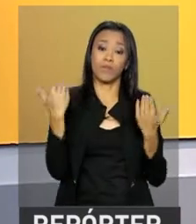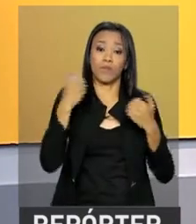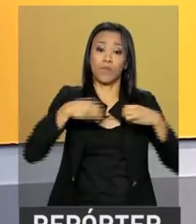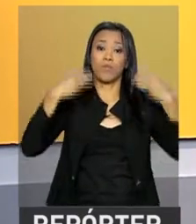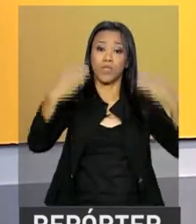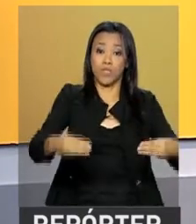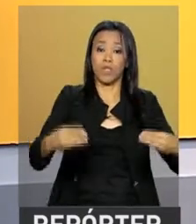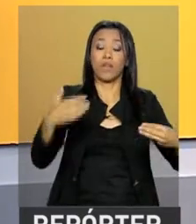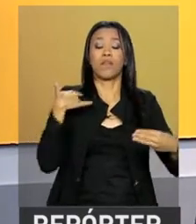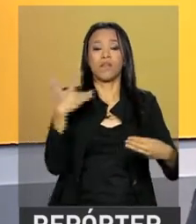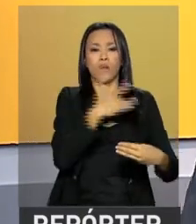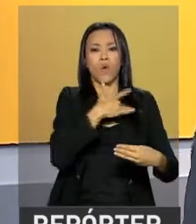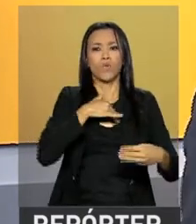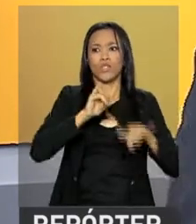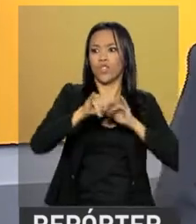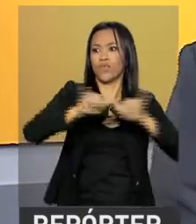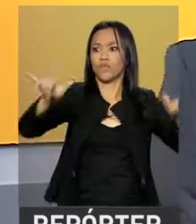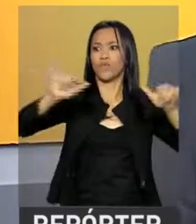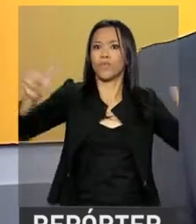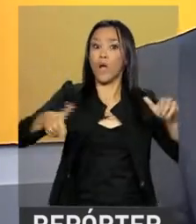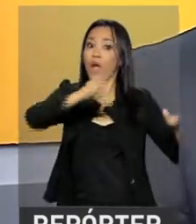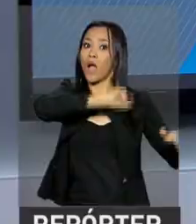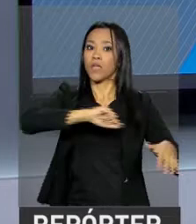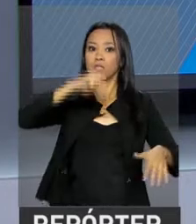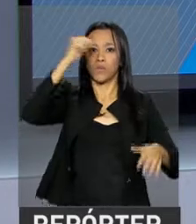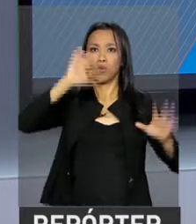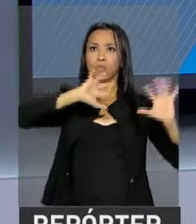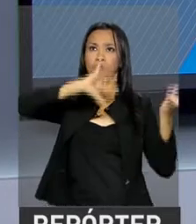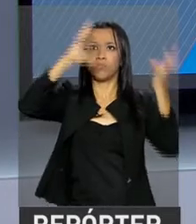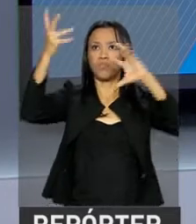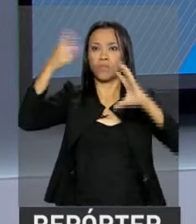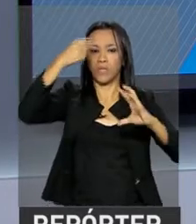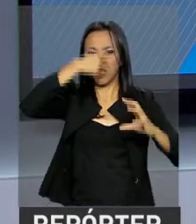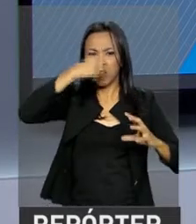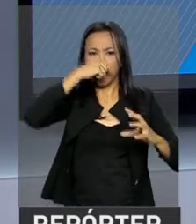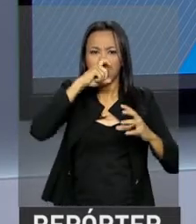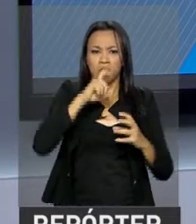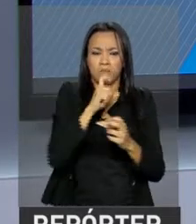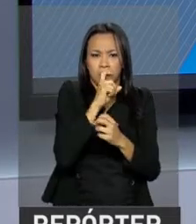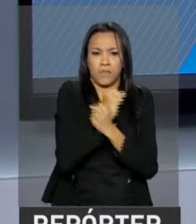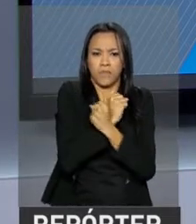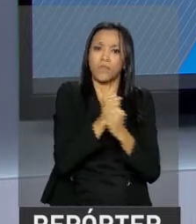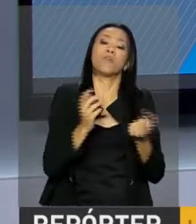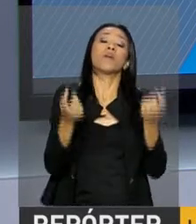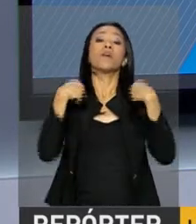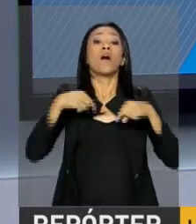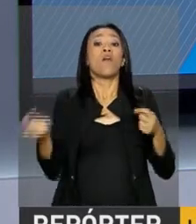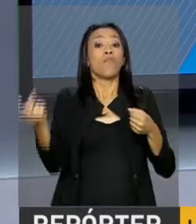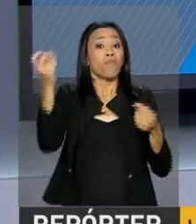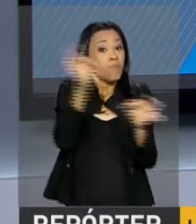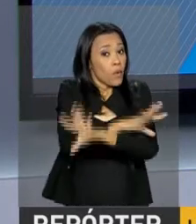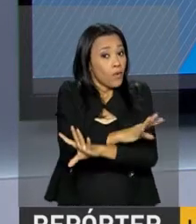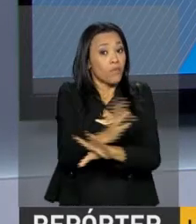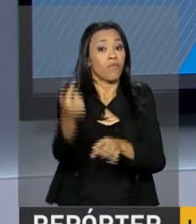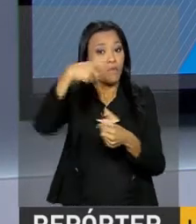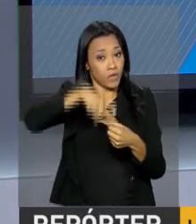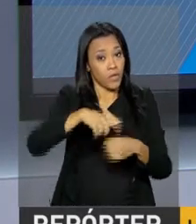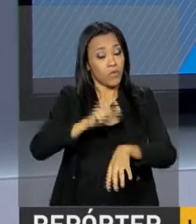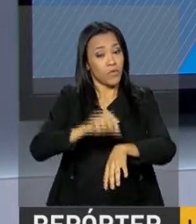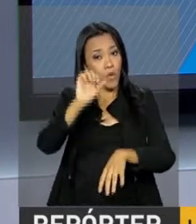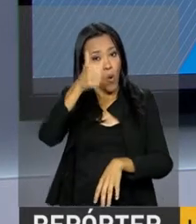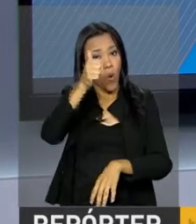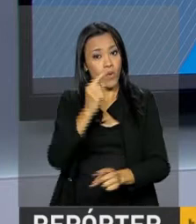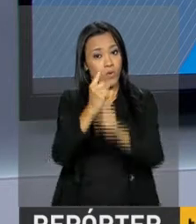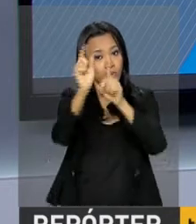antes do inverno então vamos vacinar é gente e nós ficamos por aqui voltamos às 11 da manhã na